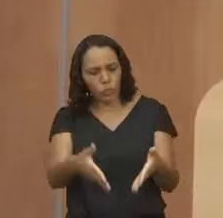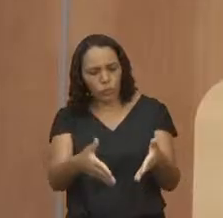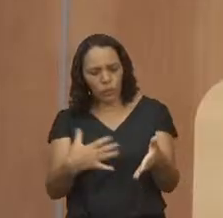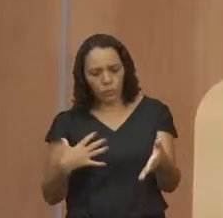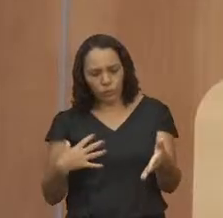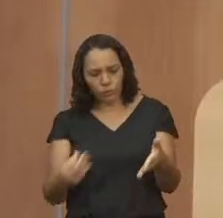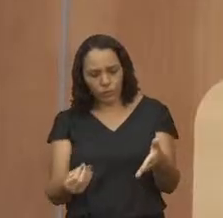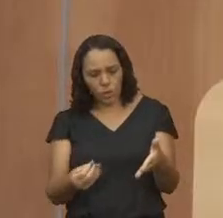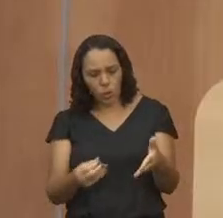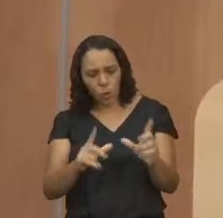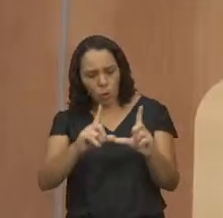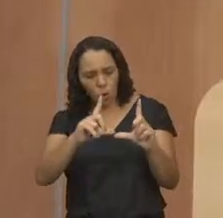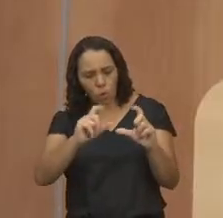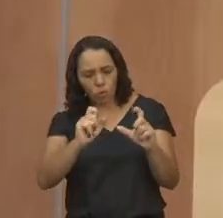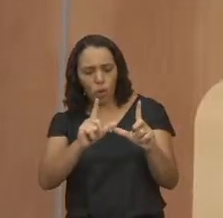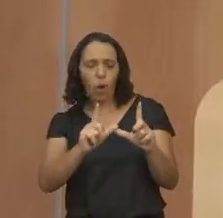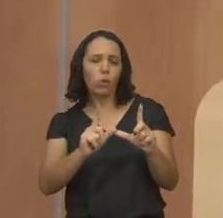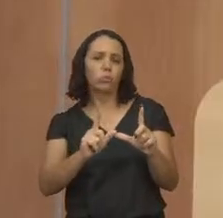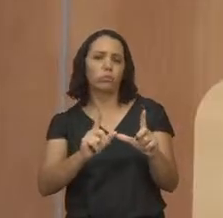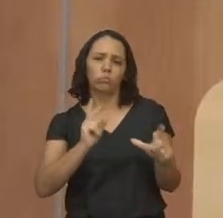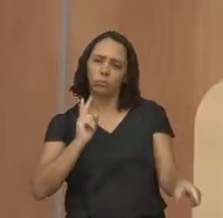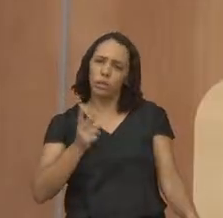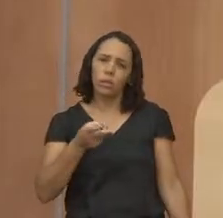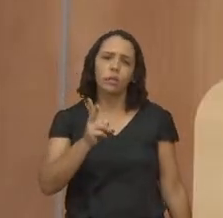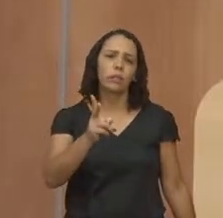porque antes disso